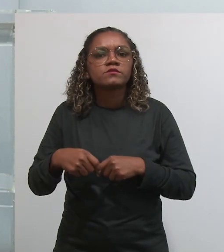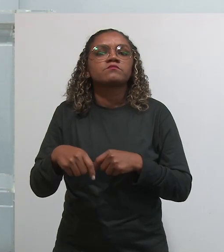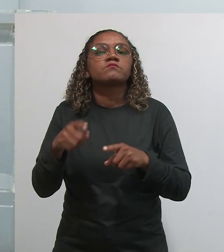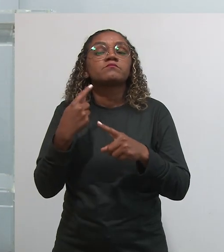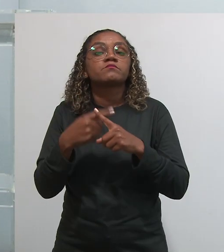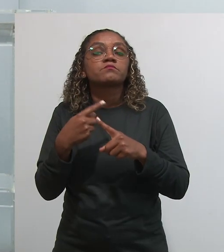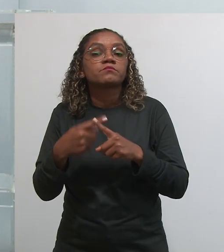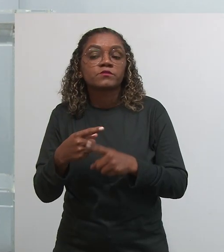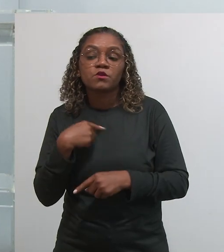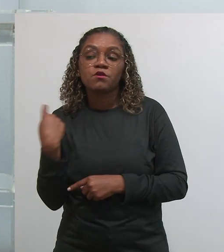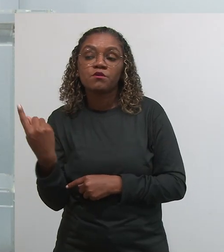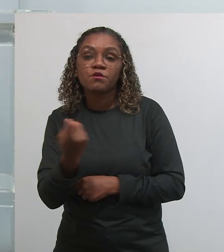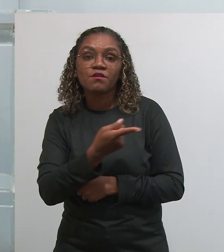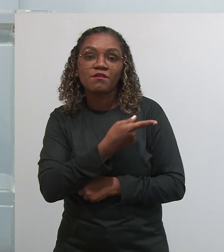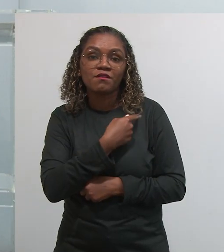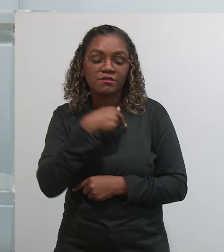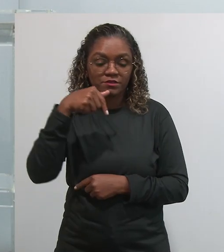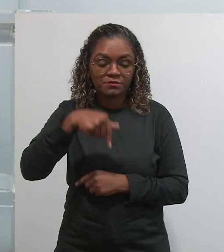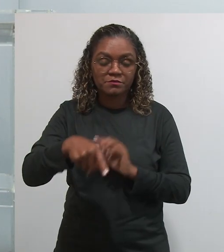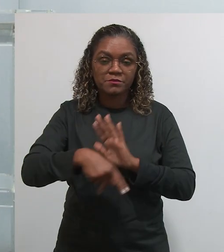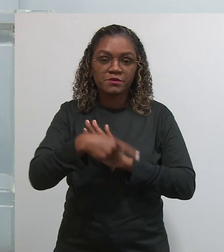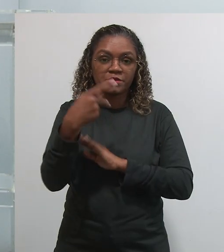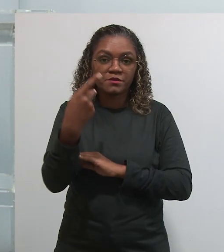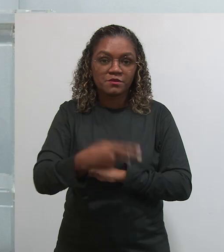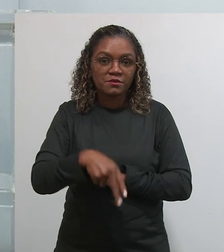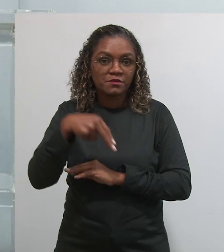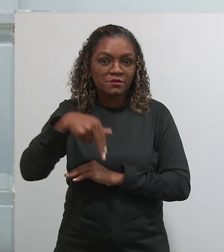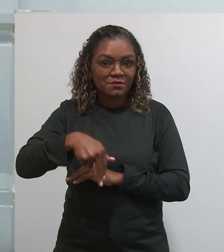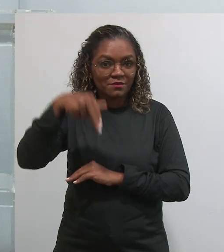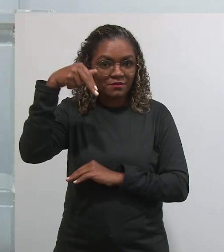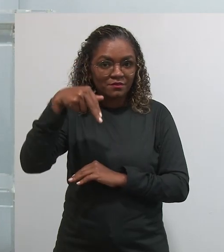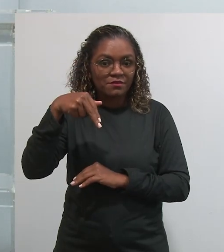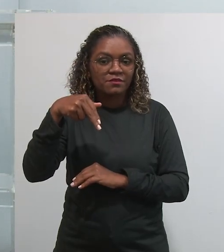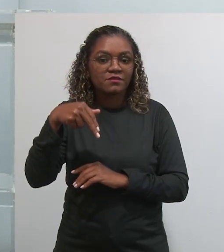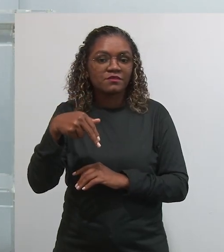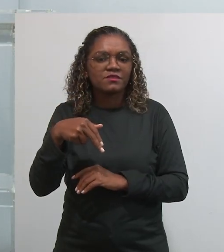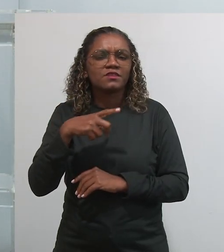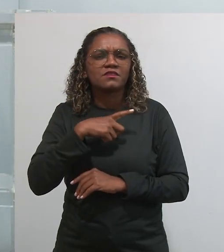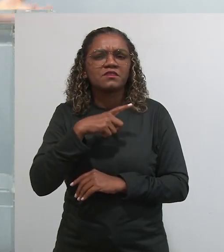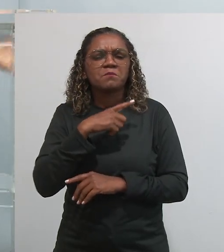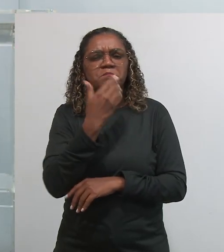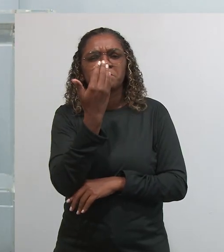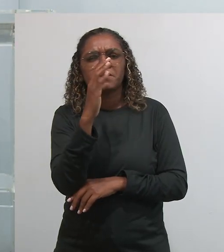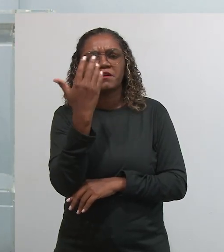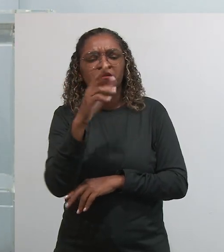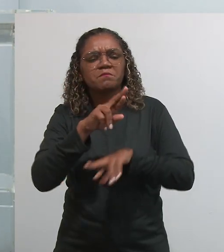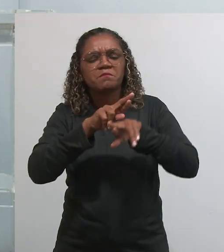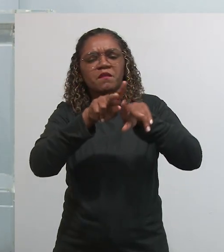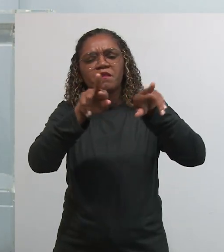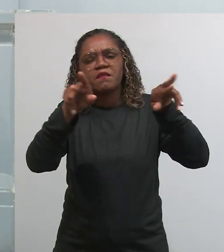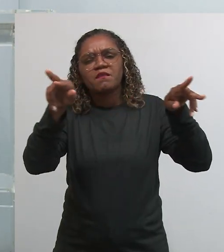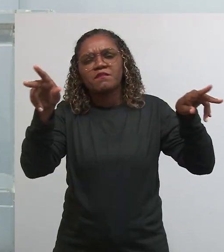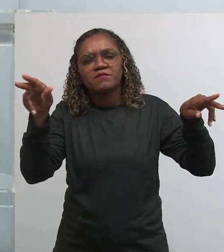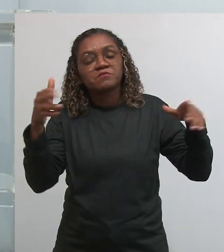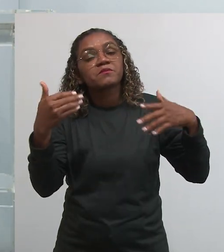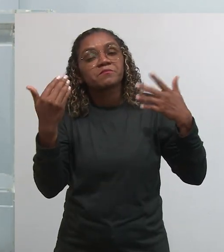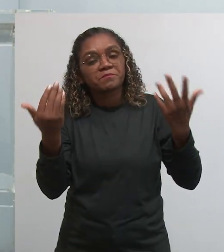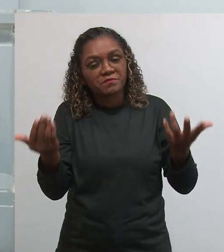necessário. Principalmente para nós, né, que vivemos aqui na região norte, que lidamos com tantas plantas, com tantas